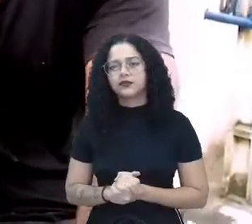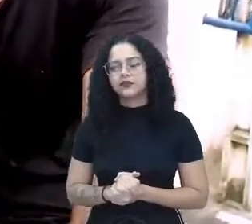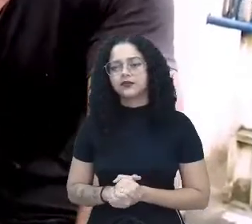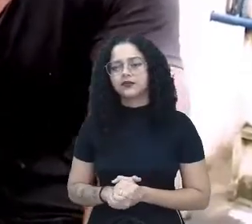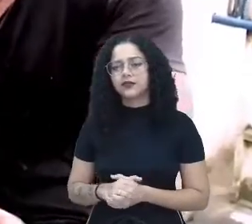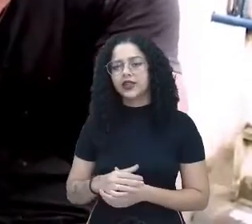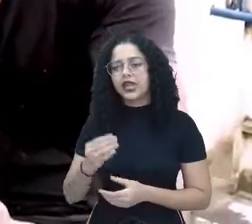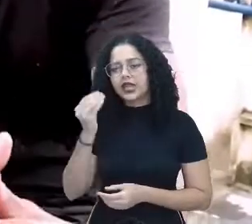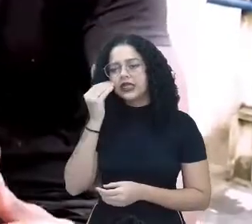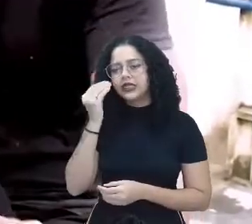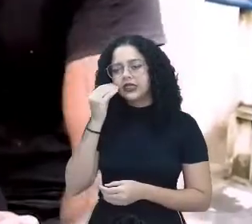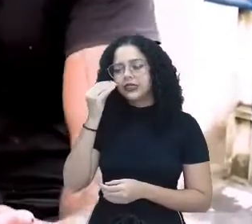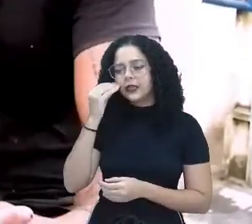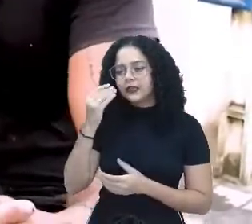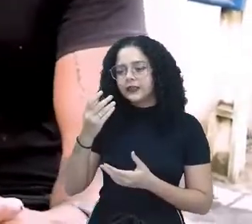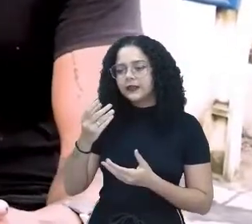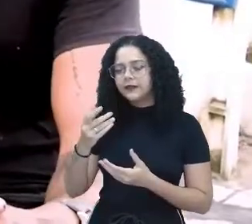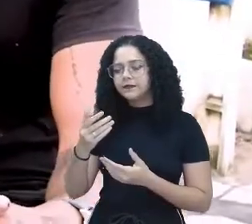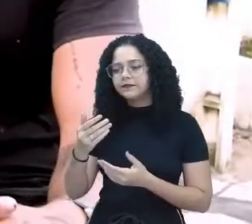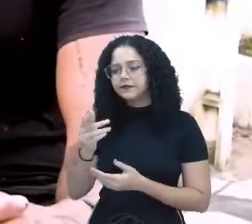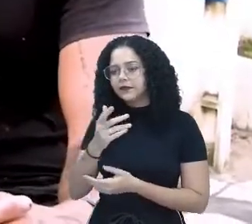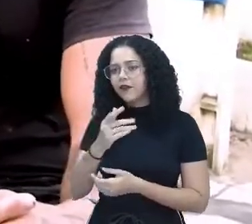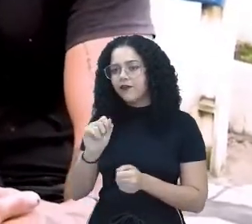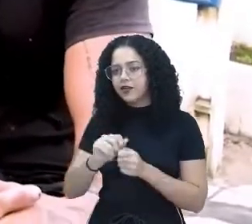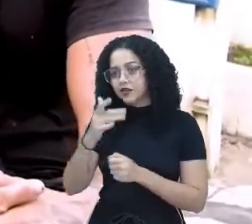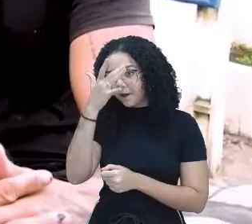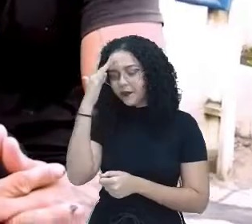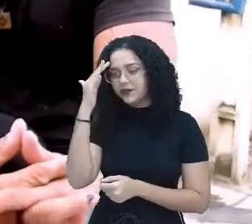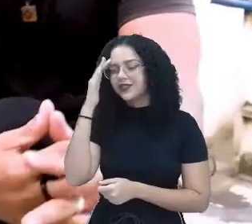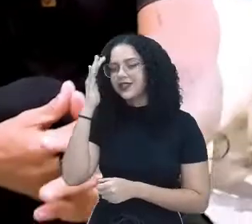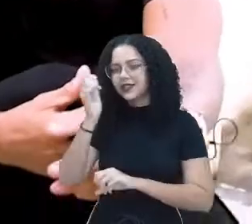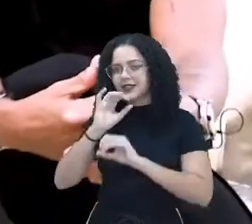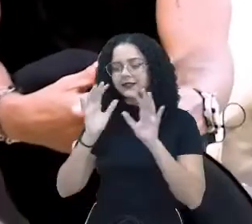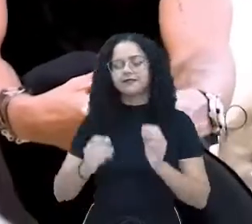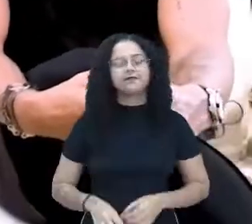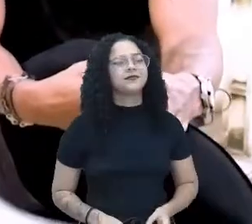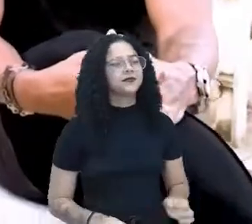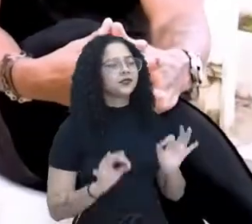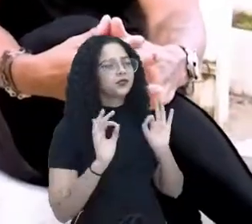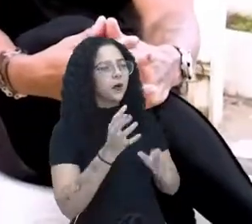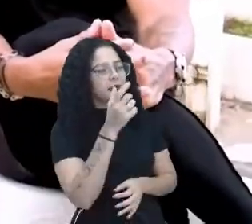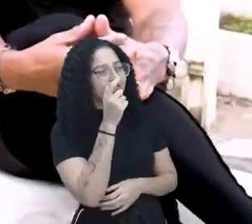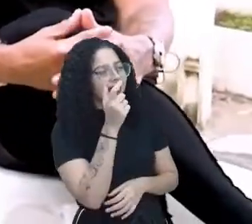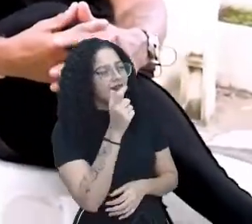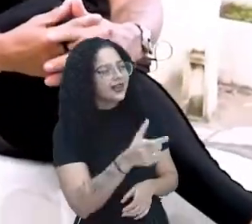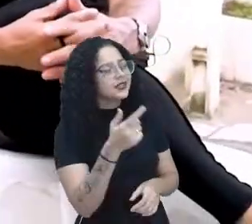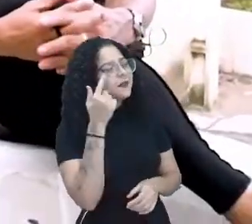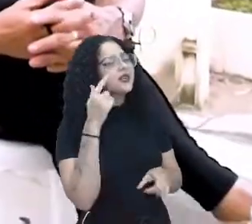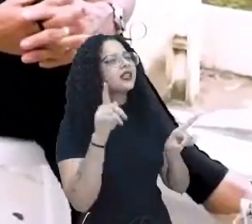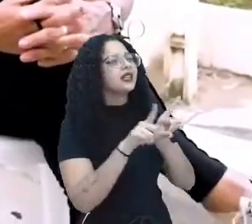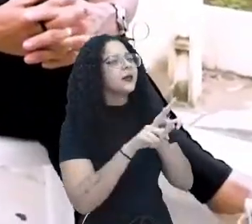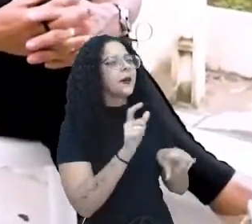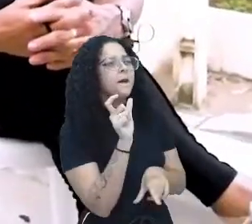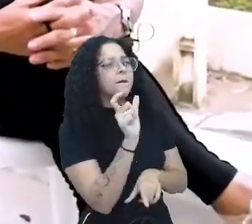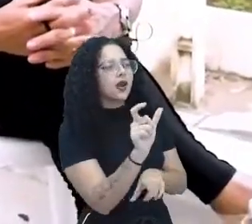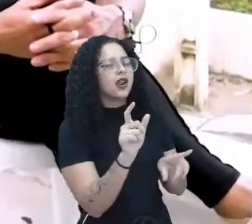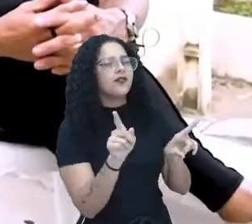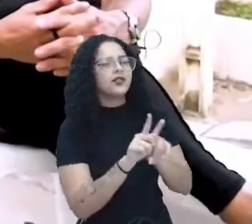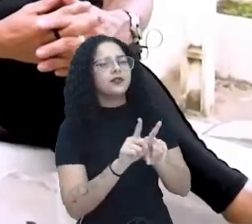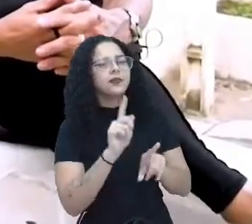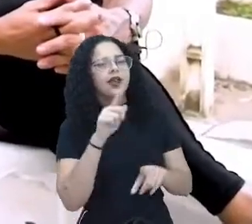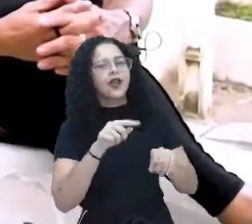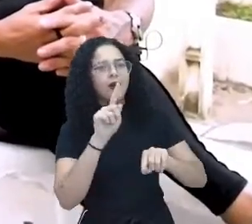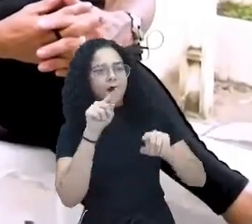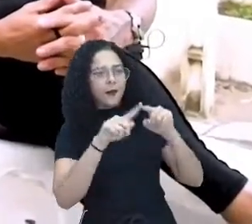no coração das pessoas aquela mensagem de amor que eu acredito. Muito massa. E é interessante pensar que a palavra é também objeto,